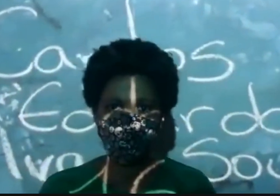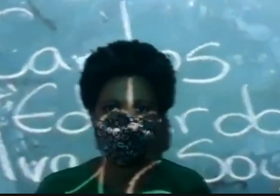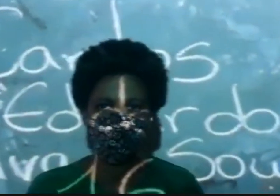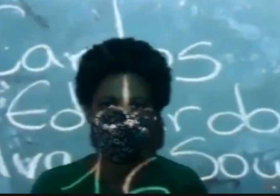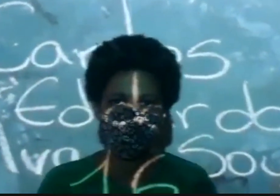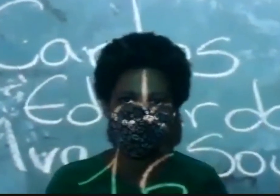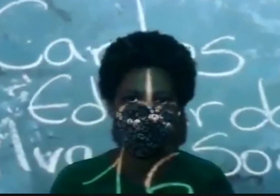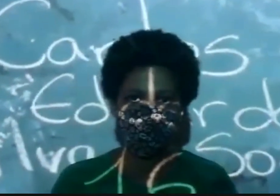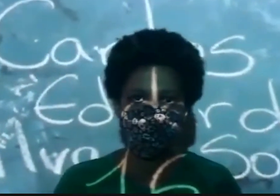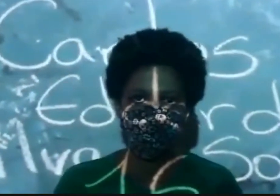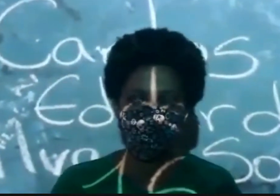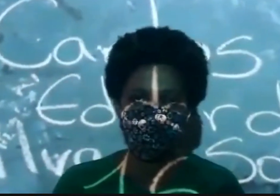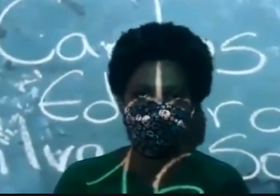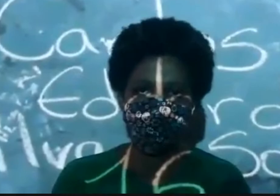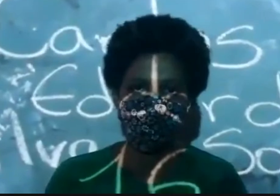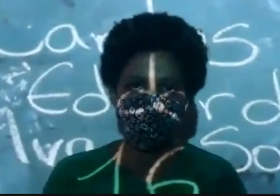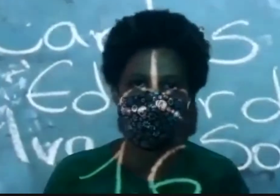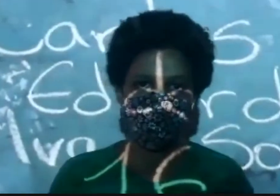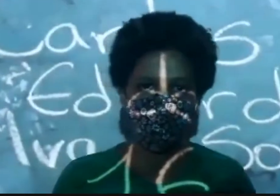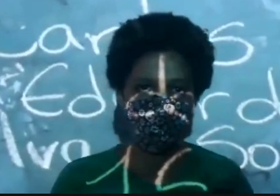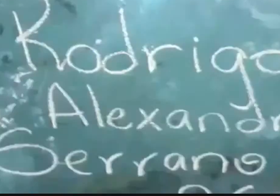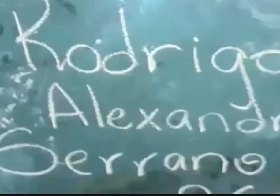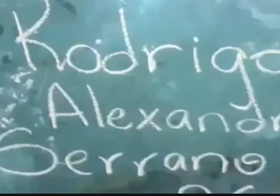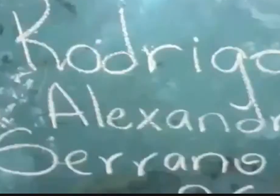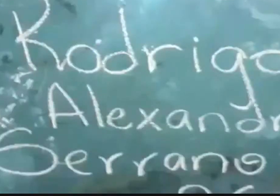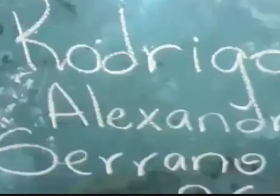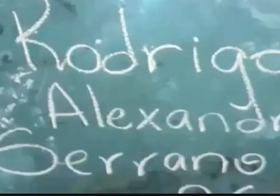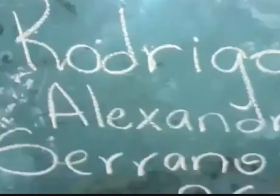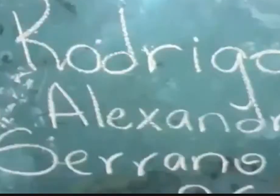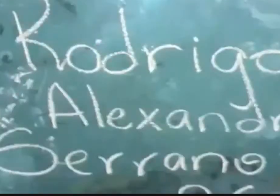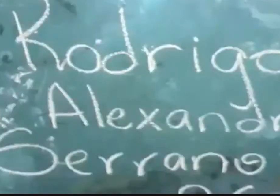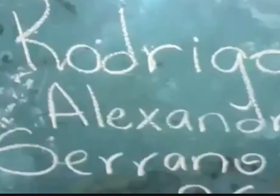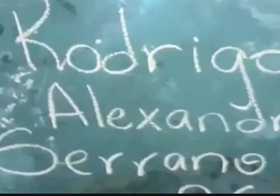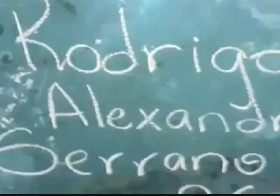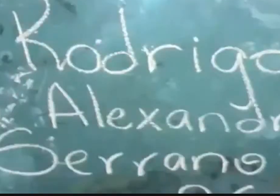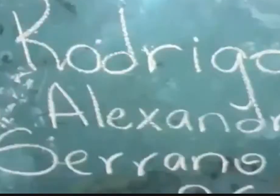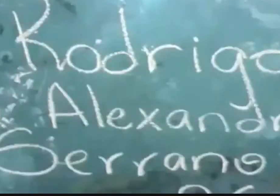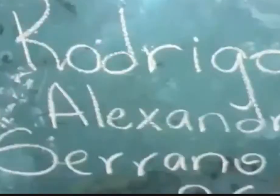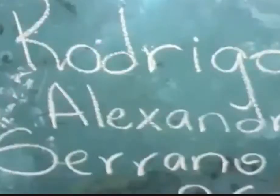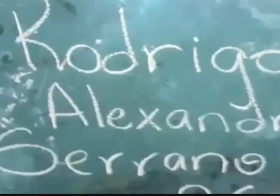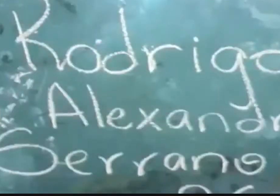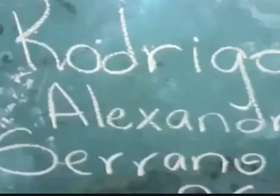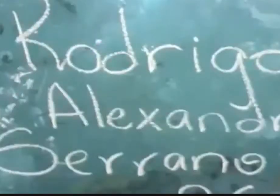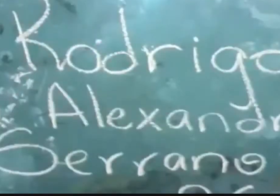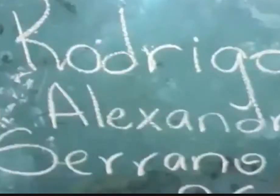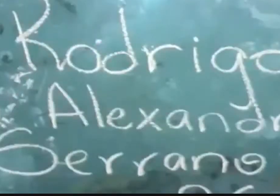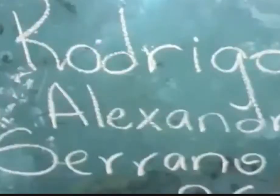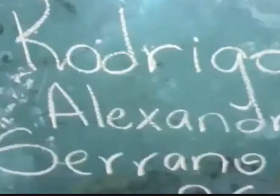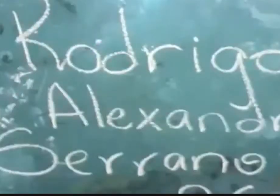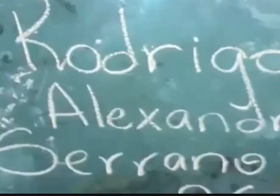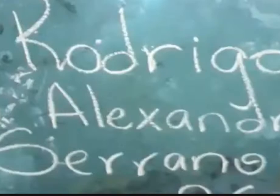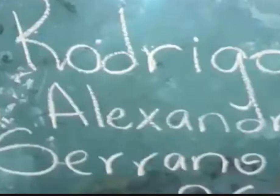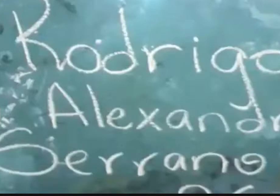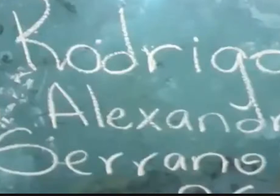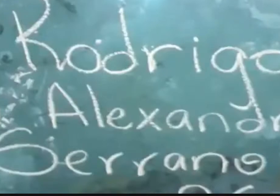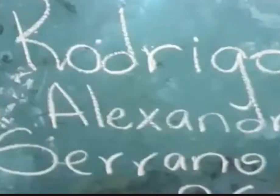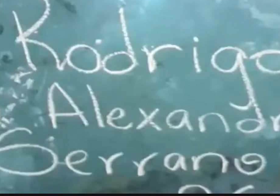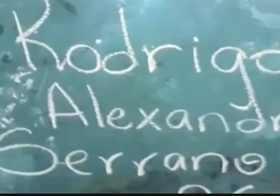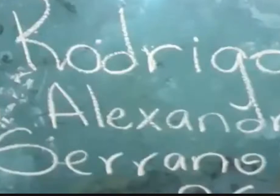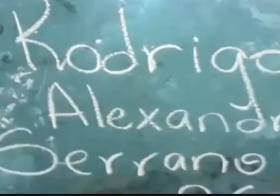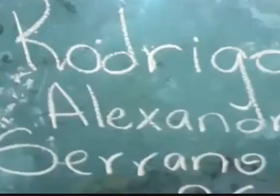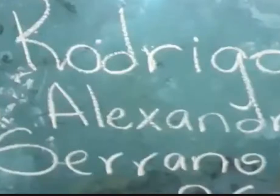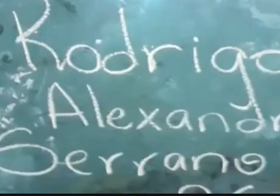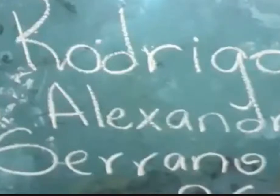lá em casa, fala para a mãe que eu estou chegando. 111 tiros e cinco mães chorando. Toda essa gente,